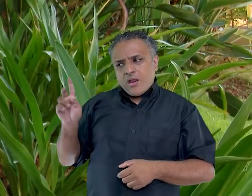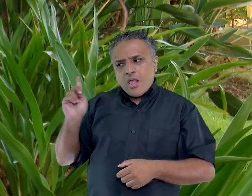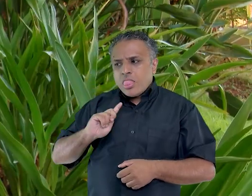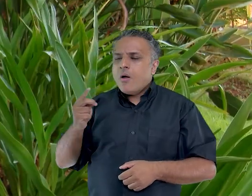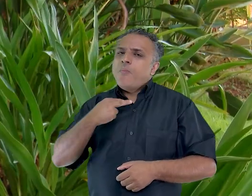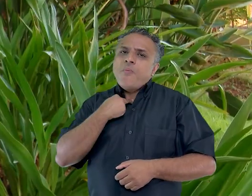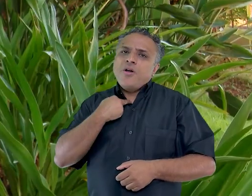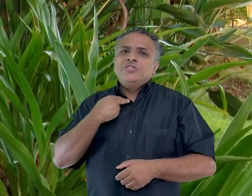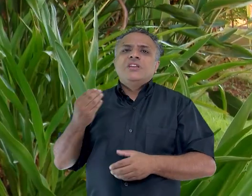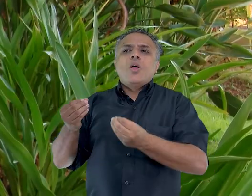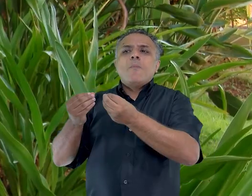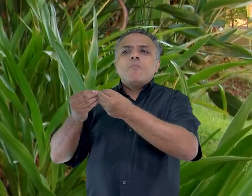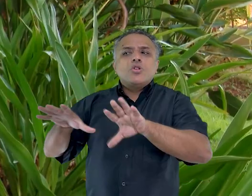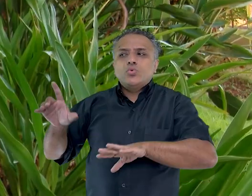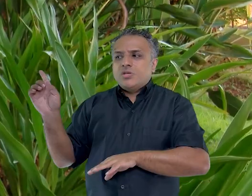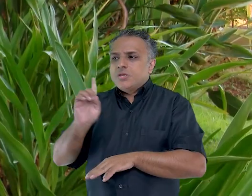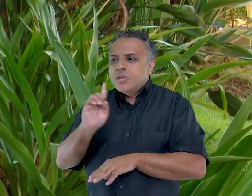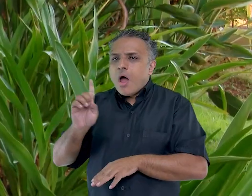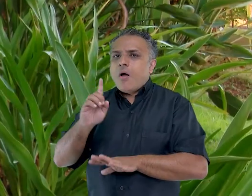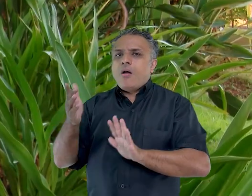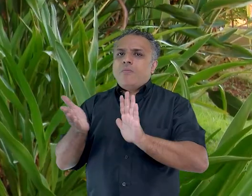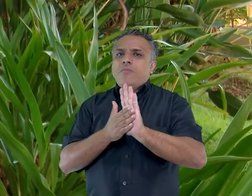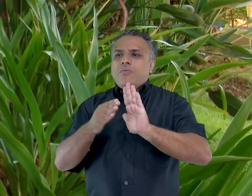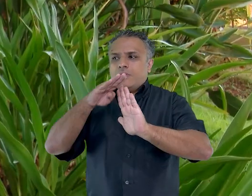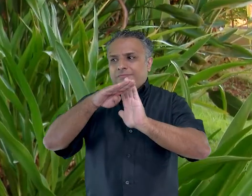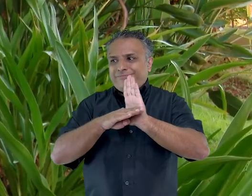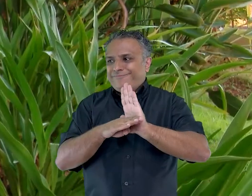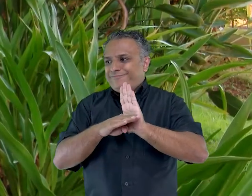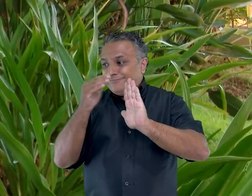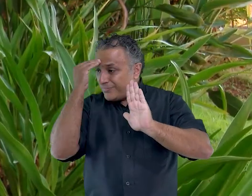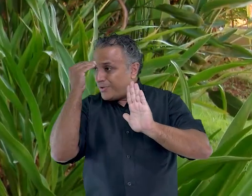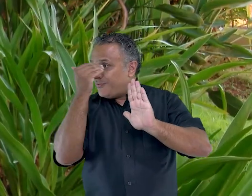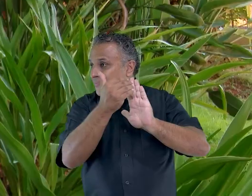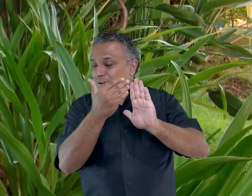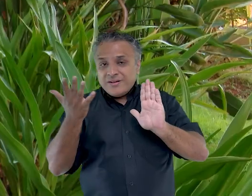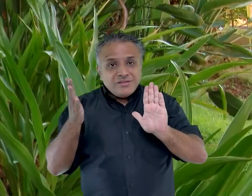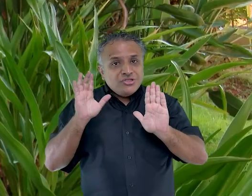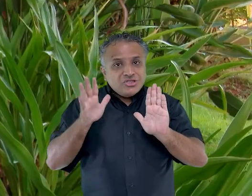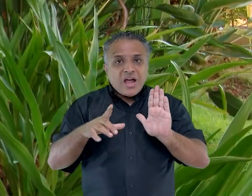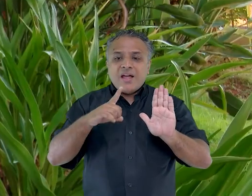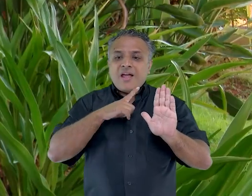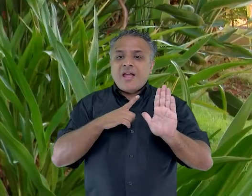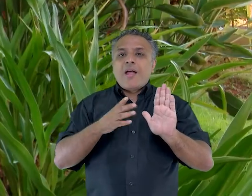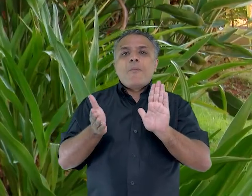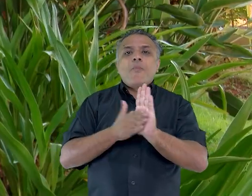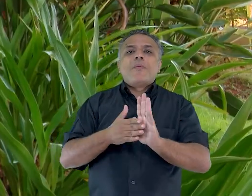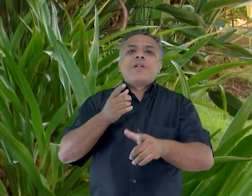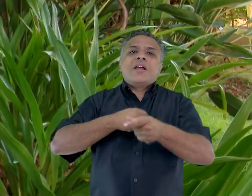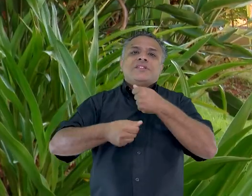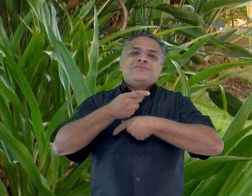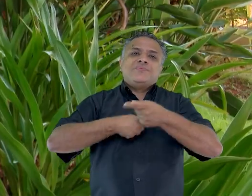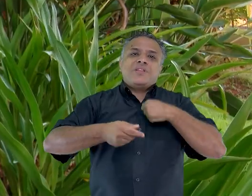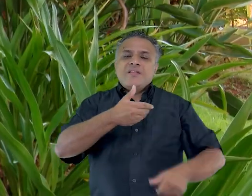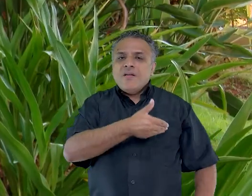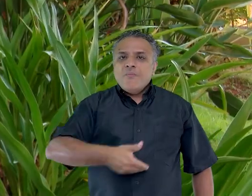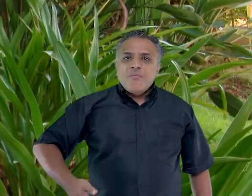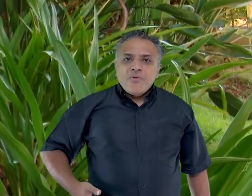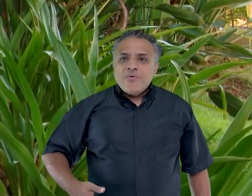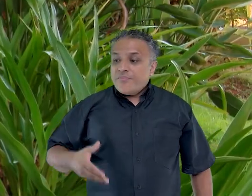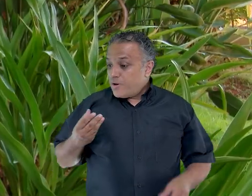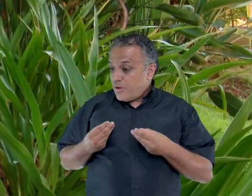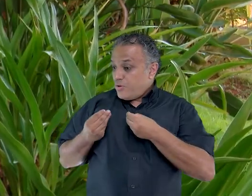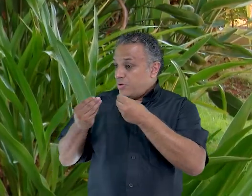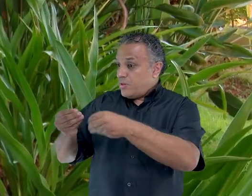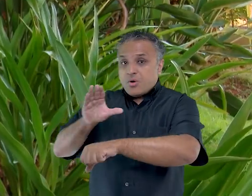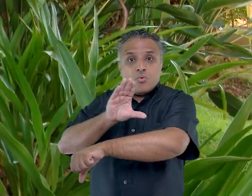ser prejudicado por uma exigência que não poderia cumprir, já que a própria administração pública não ofereceu o